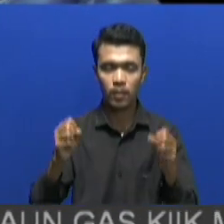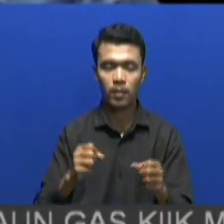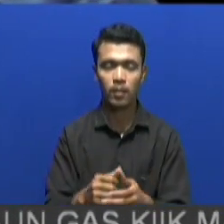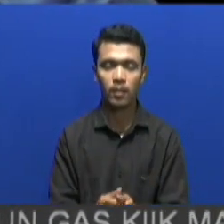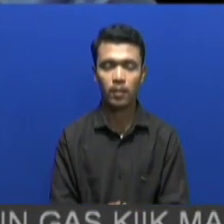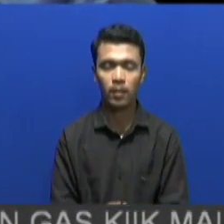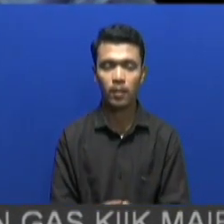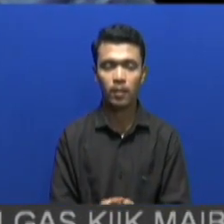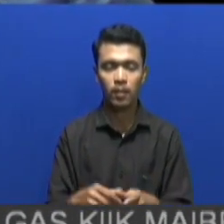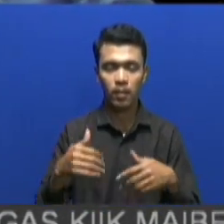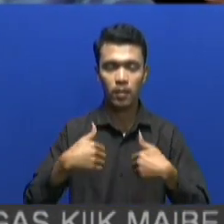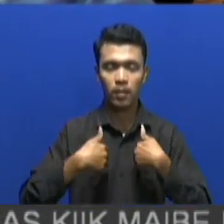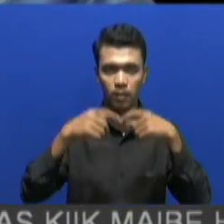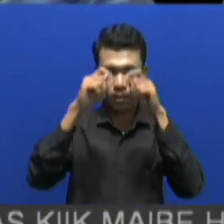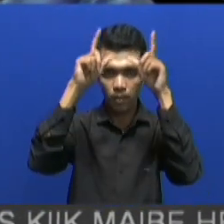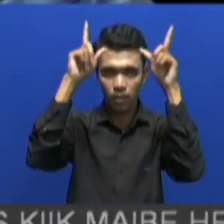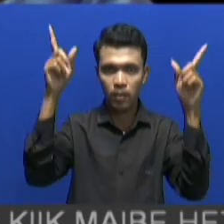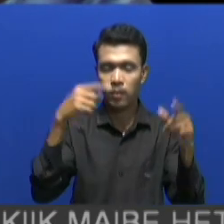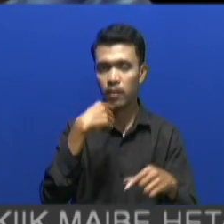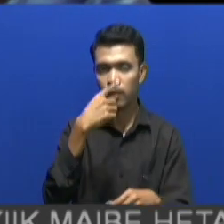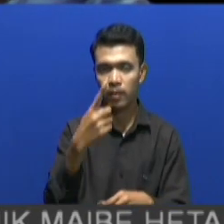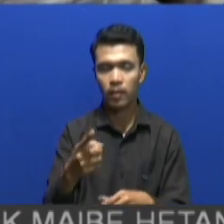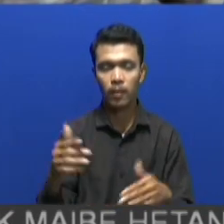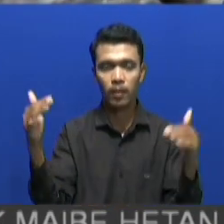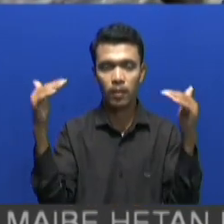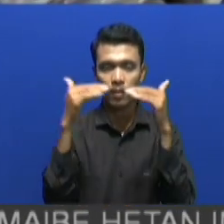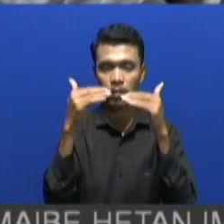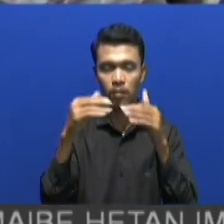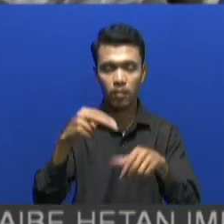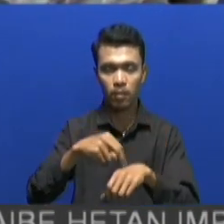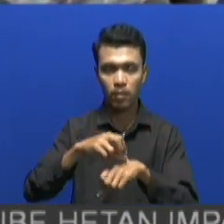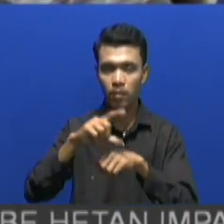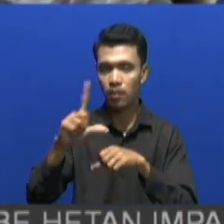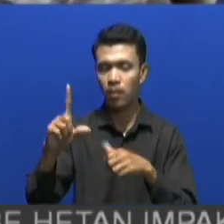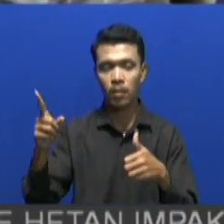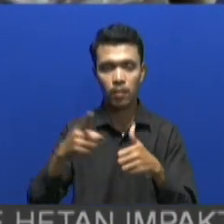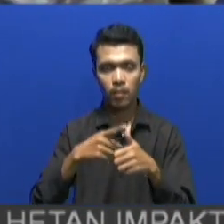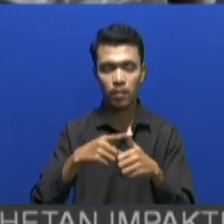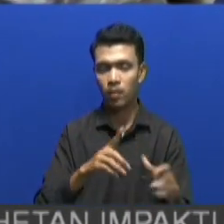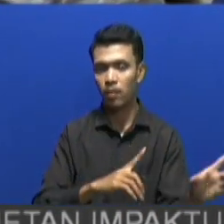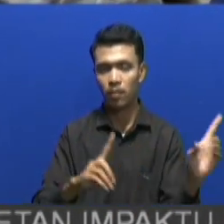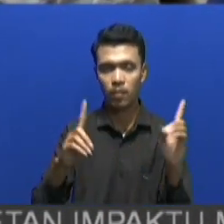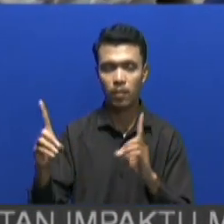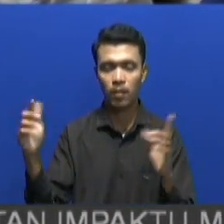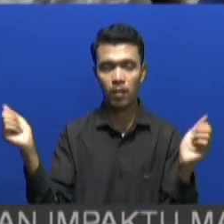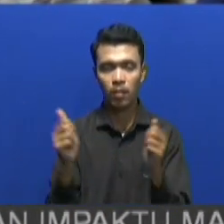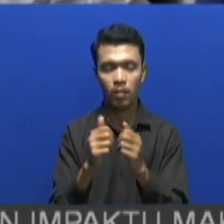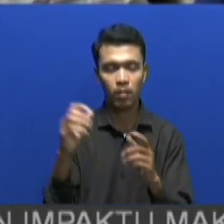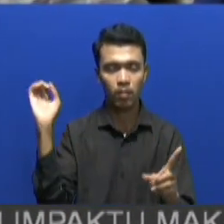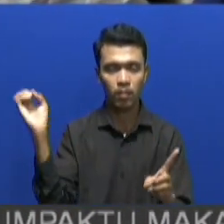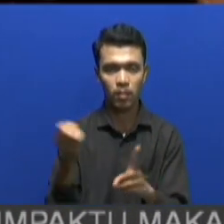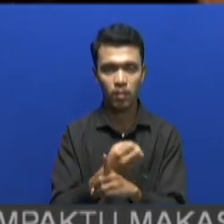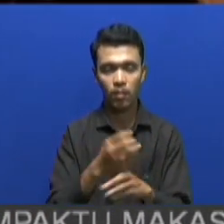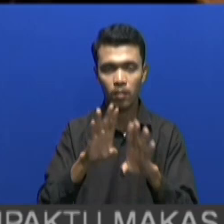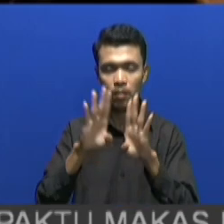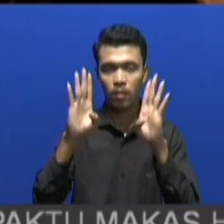Timor-Leste, Apolinário Guterres Hateten. Seminário Nacional NEM foi em primeira vez. Realiza o objetivo reativa